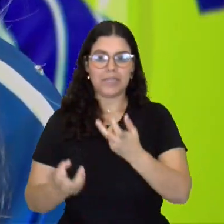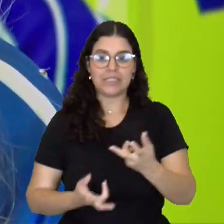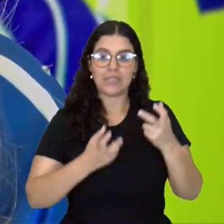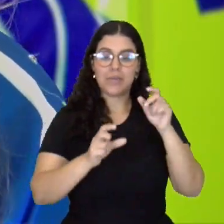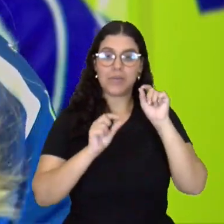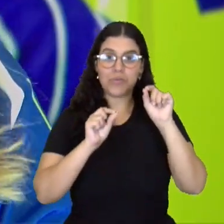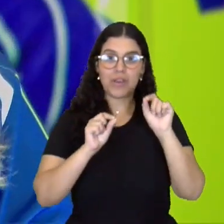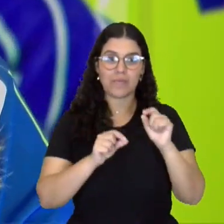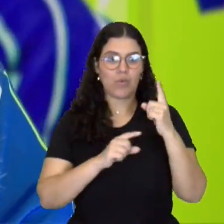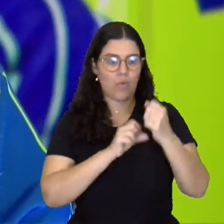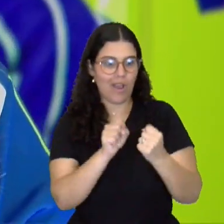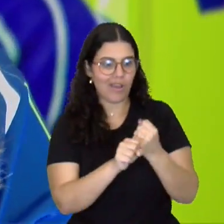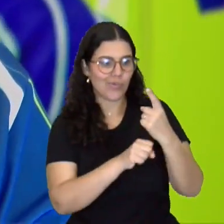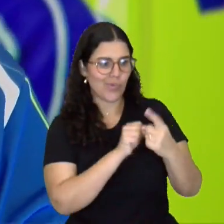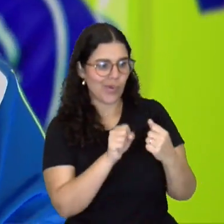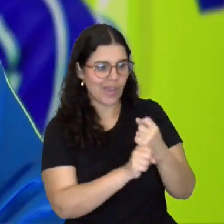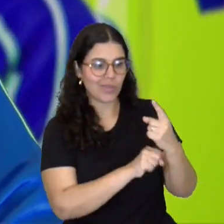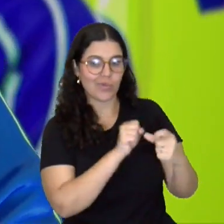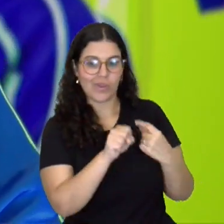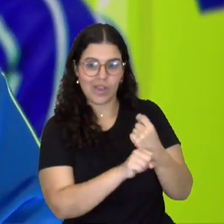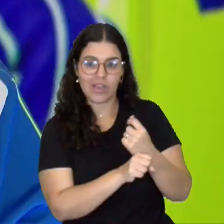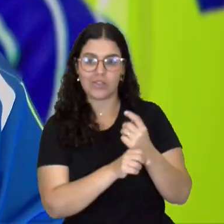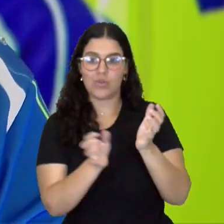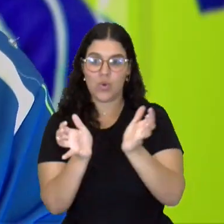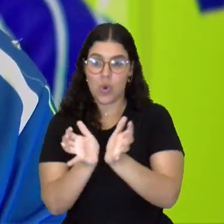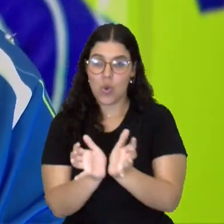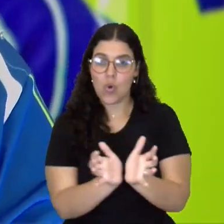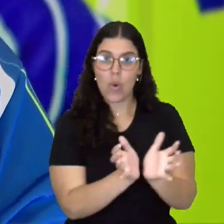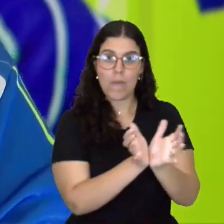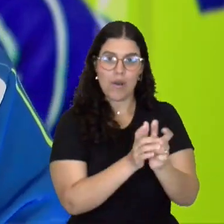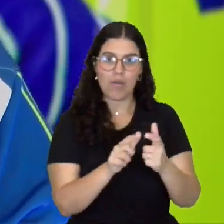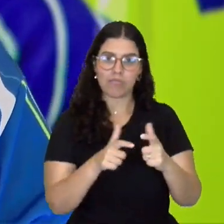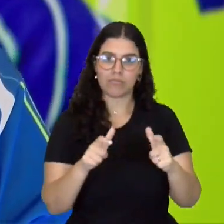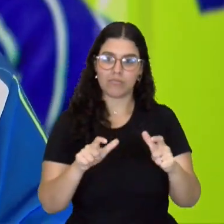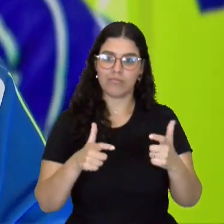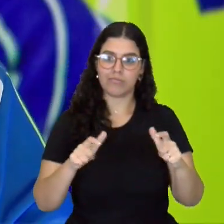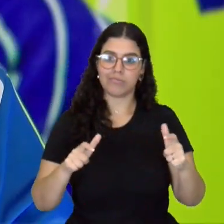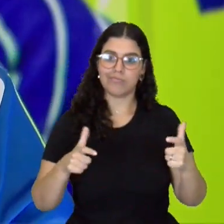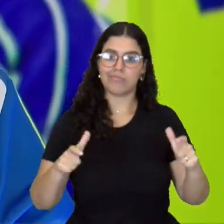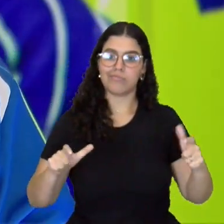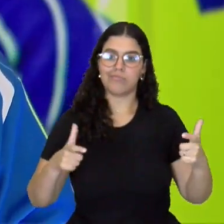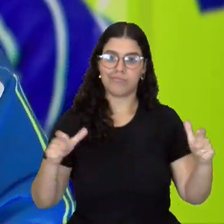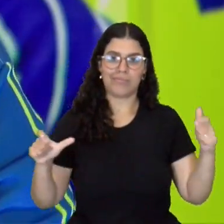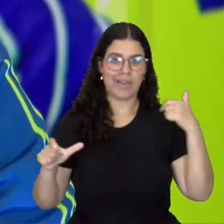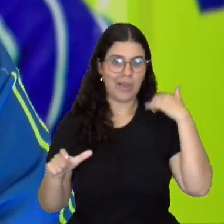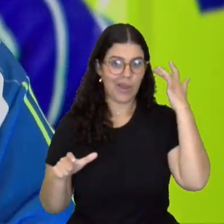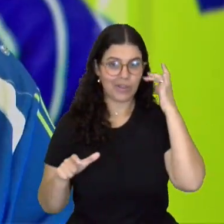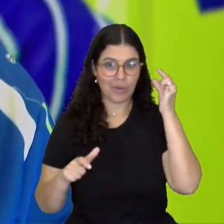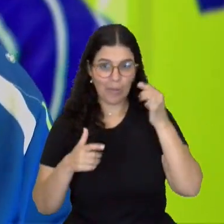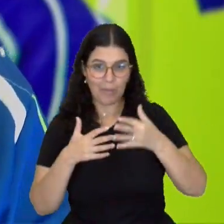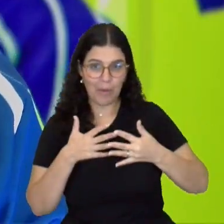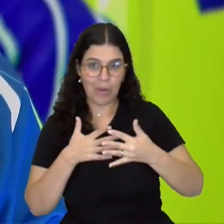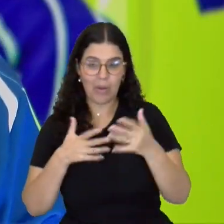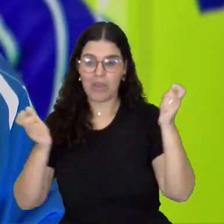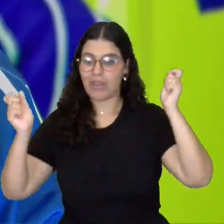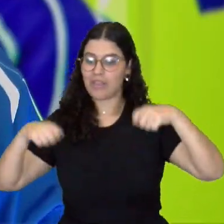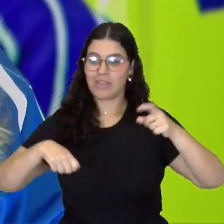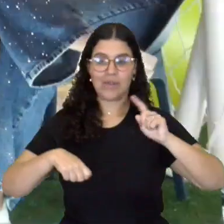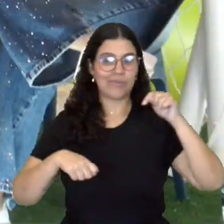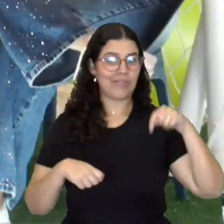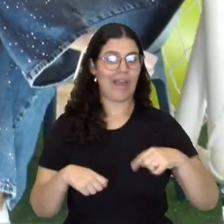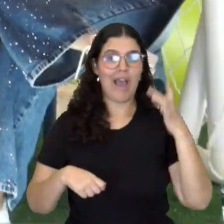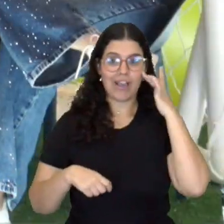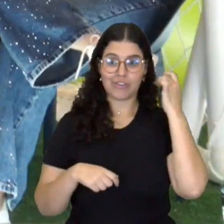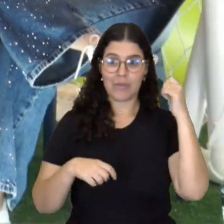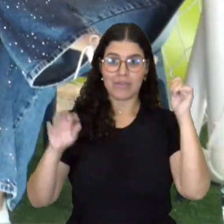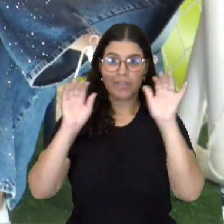aumentando. Daqui a pouco, não vai caber mais aqui. A gente vai ter que ir para o estádio. Vai ficar enorme, imagina.